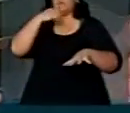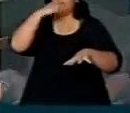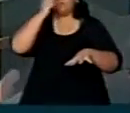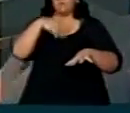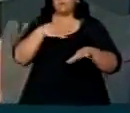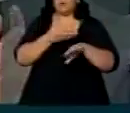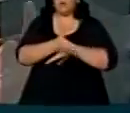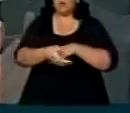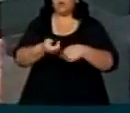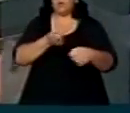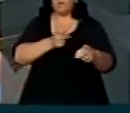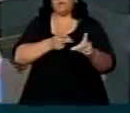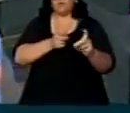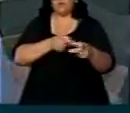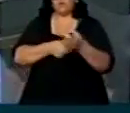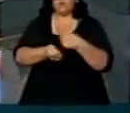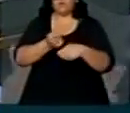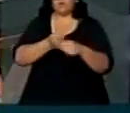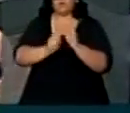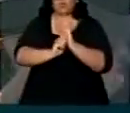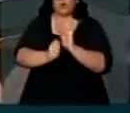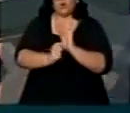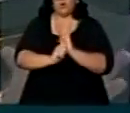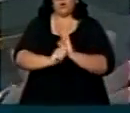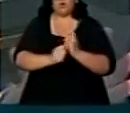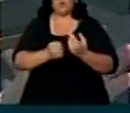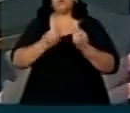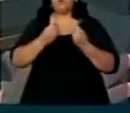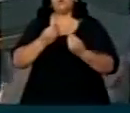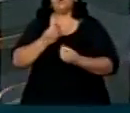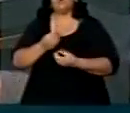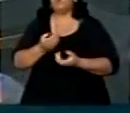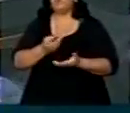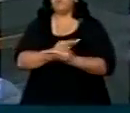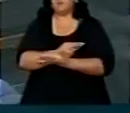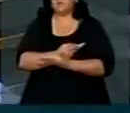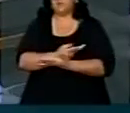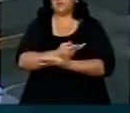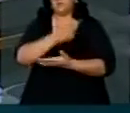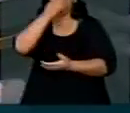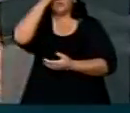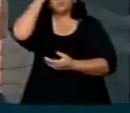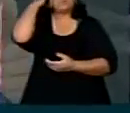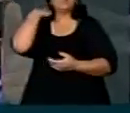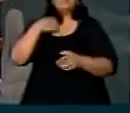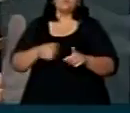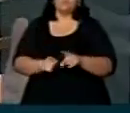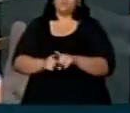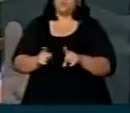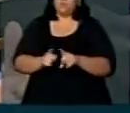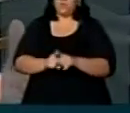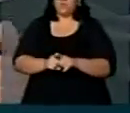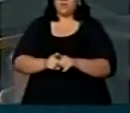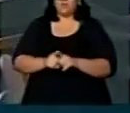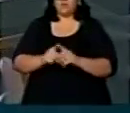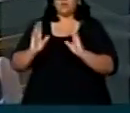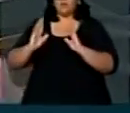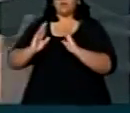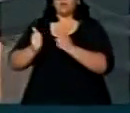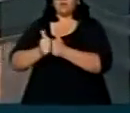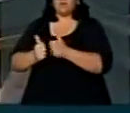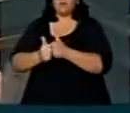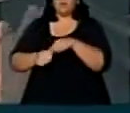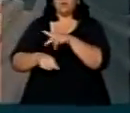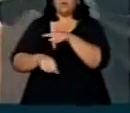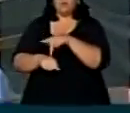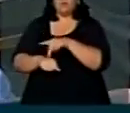drogas. Como é que o Itamaraty está tratando essa questão? Como também a nossa fronteira norte, e eu